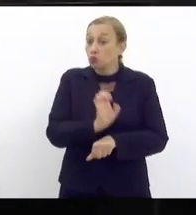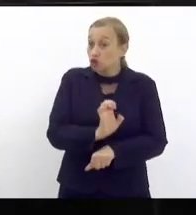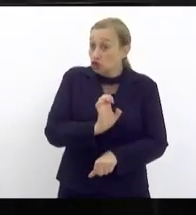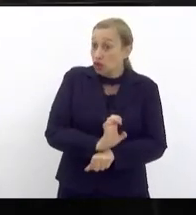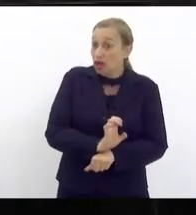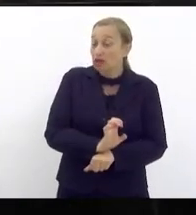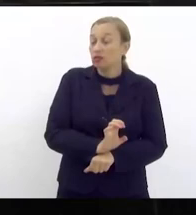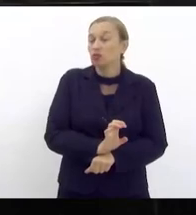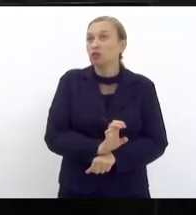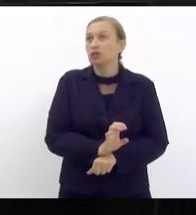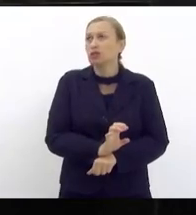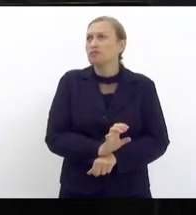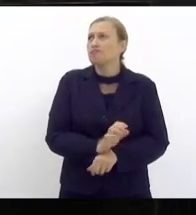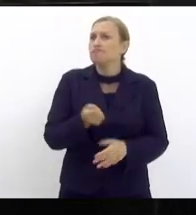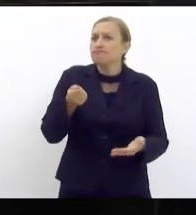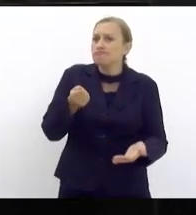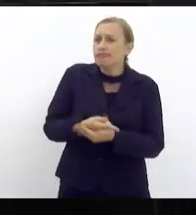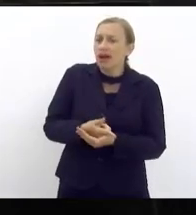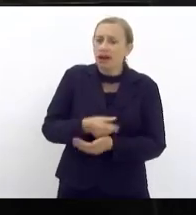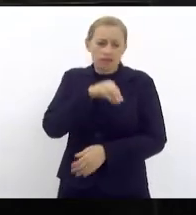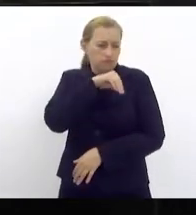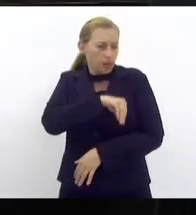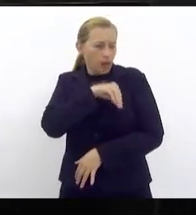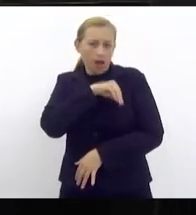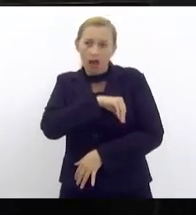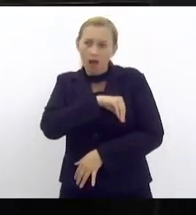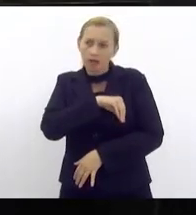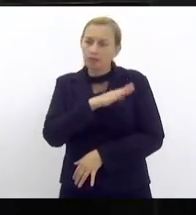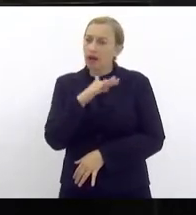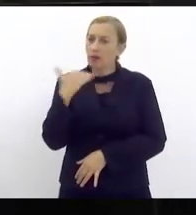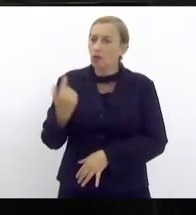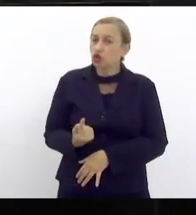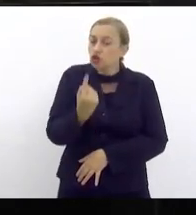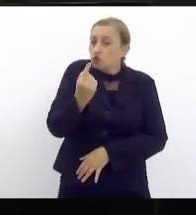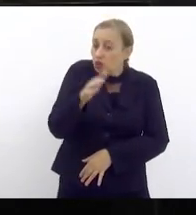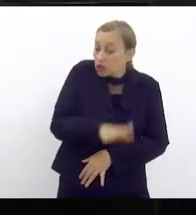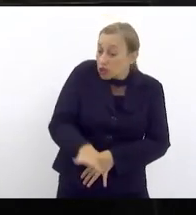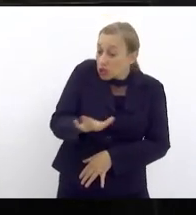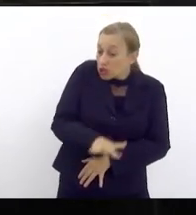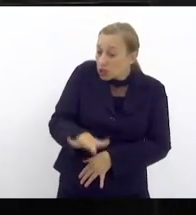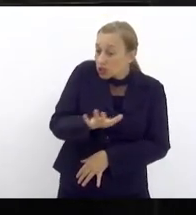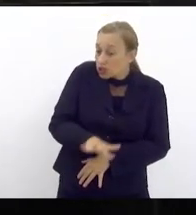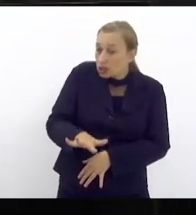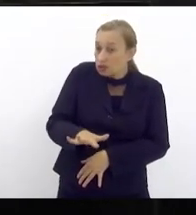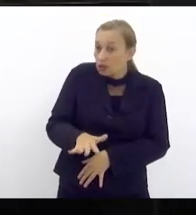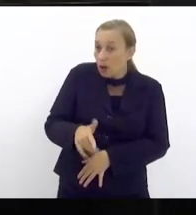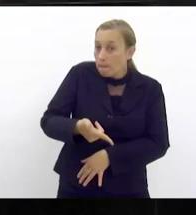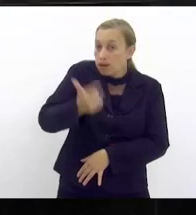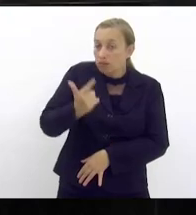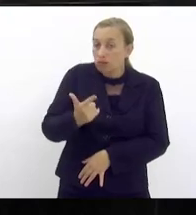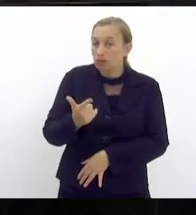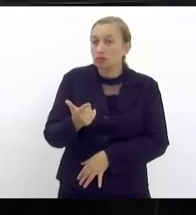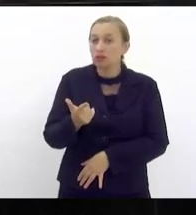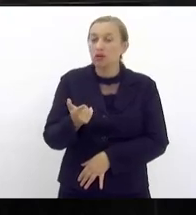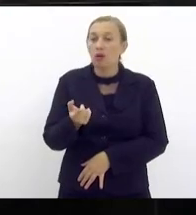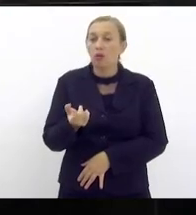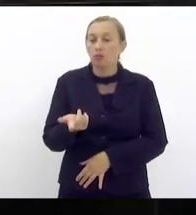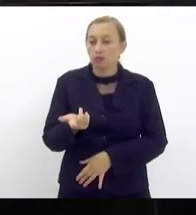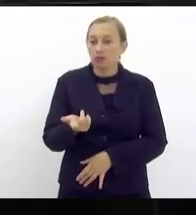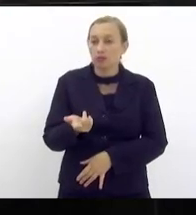estado terá que pagar a indenização pela morte de uma criança que foi vítima de bala perdida durante